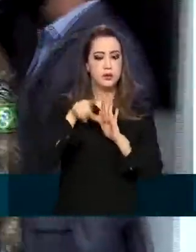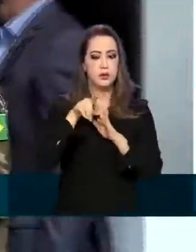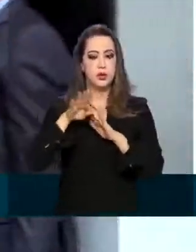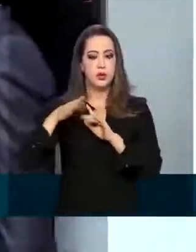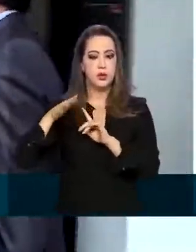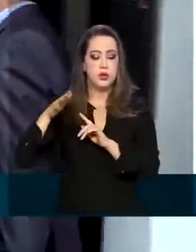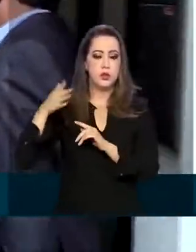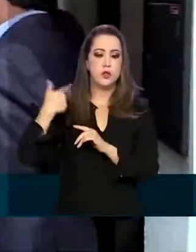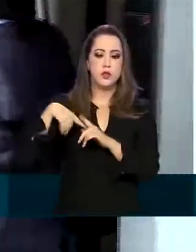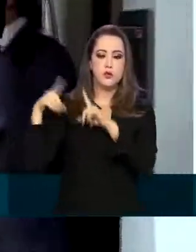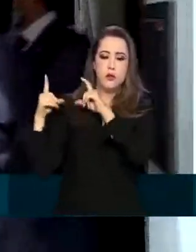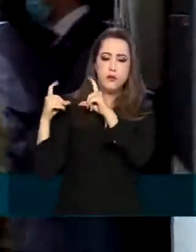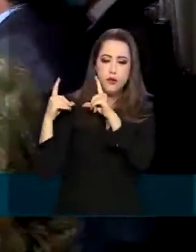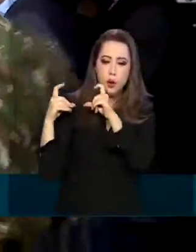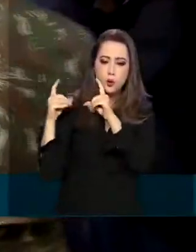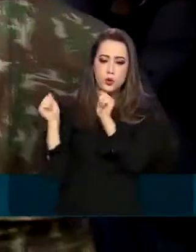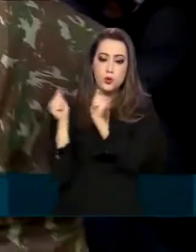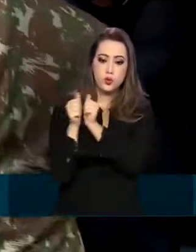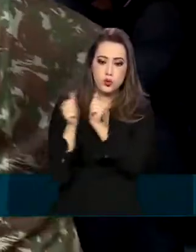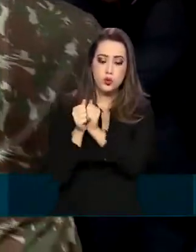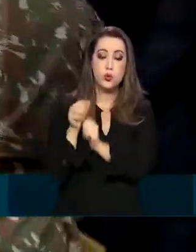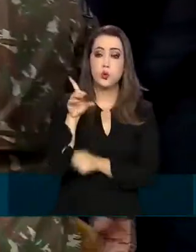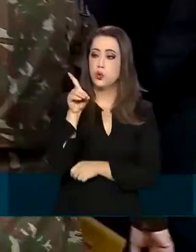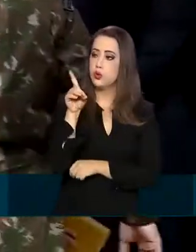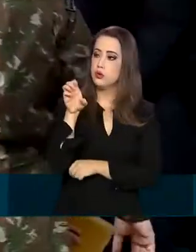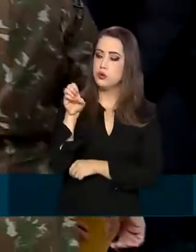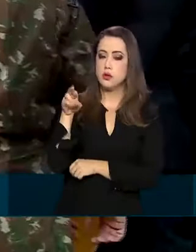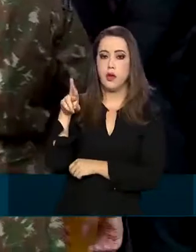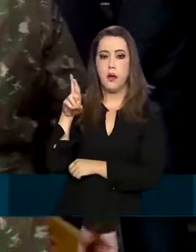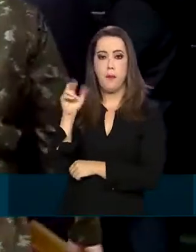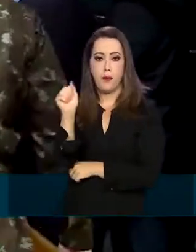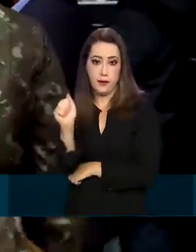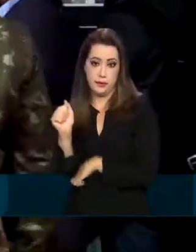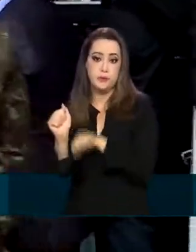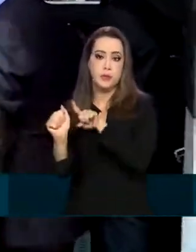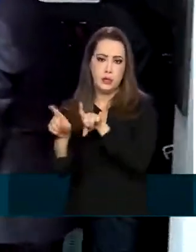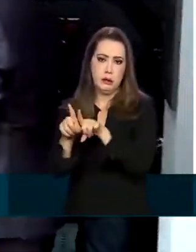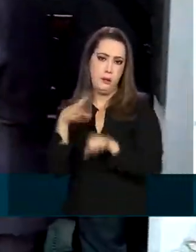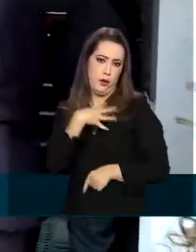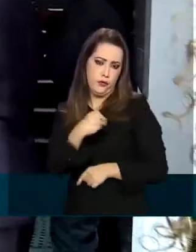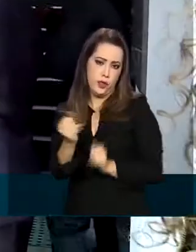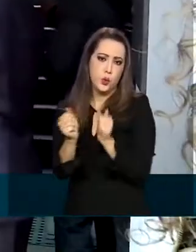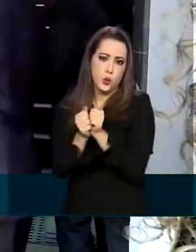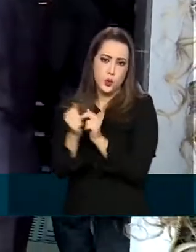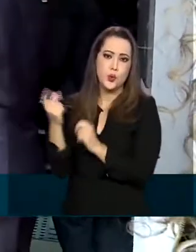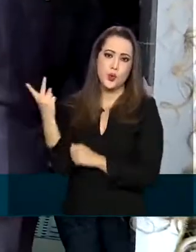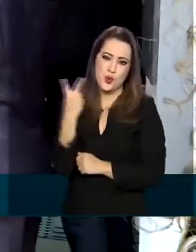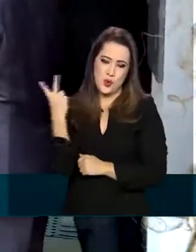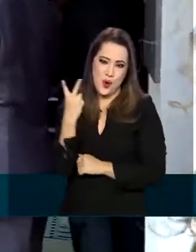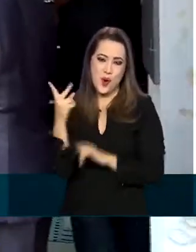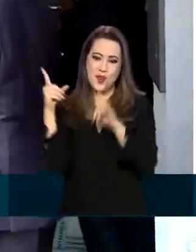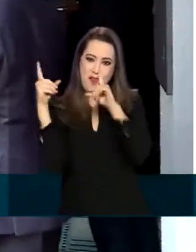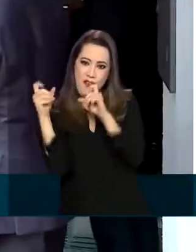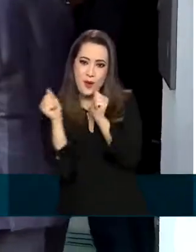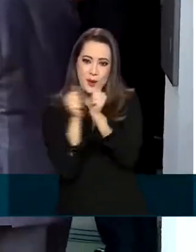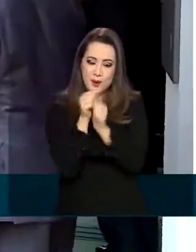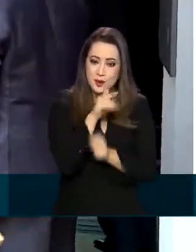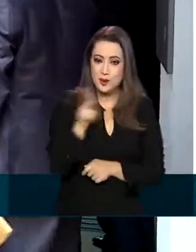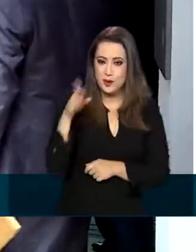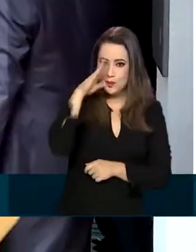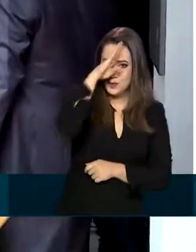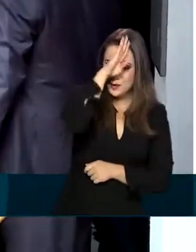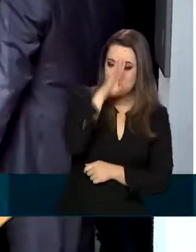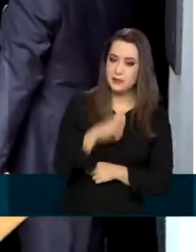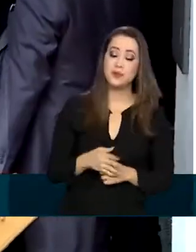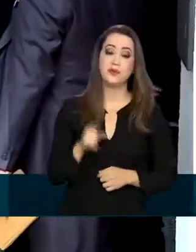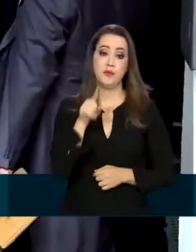para fotografias com a Débora e o filho Brian de Lacerda, que serão futuros moradores dessas unidades habitacionais